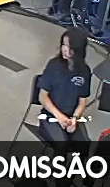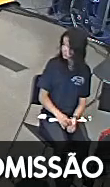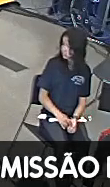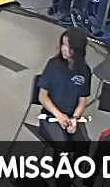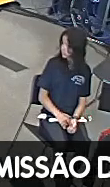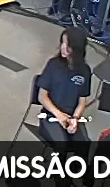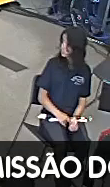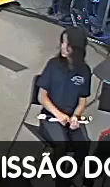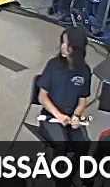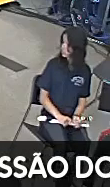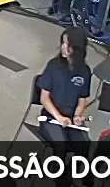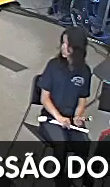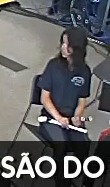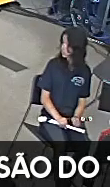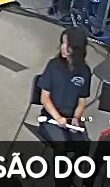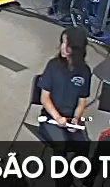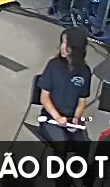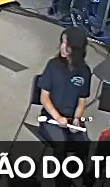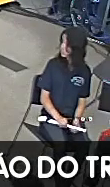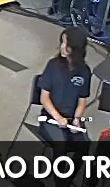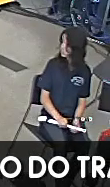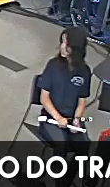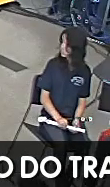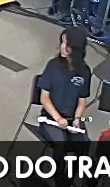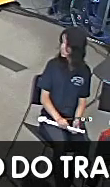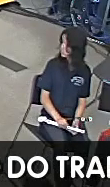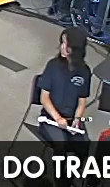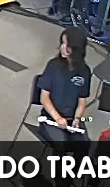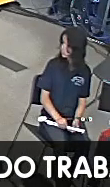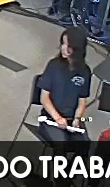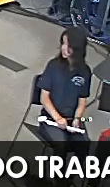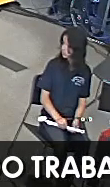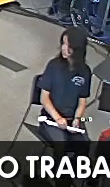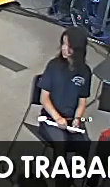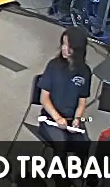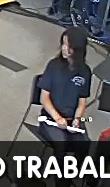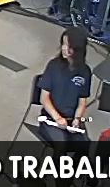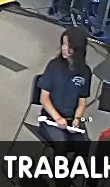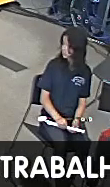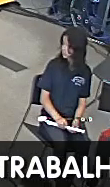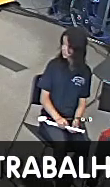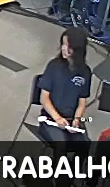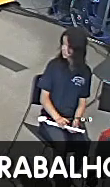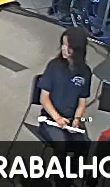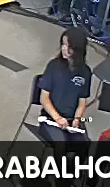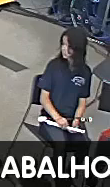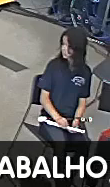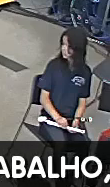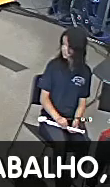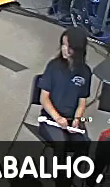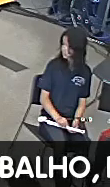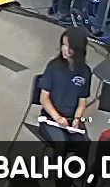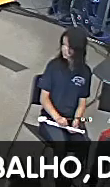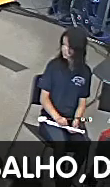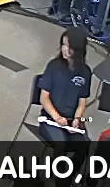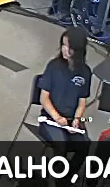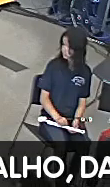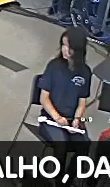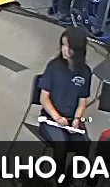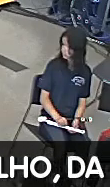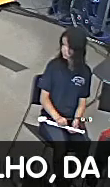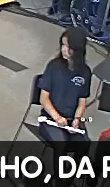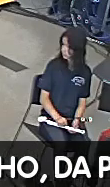expressão do nosso querido e saudoso Paulo Freire. Eram homens, mulheres, jovens e